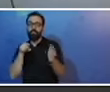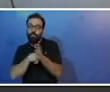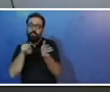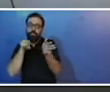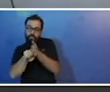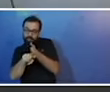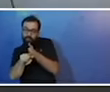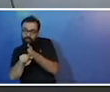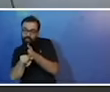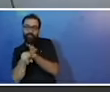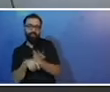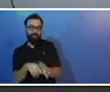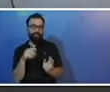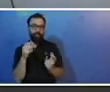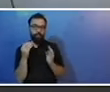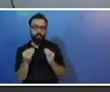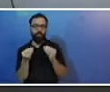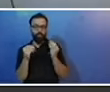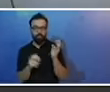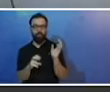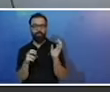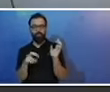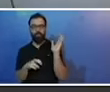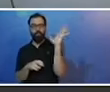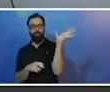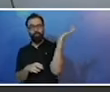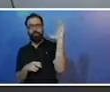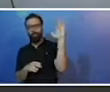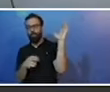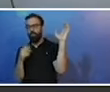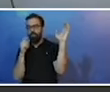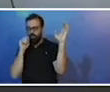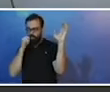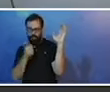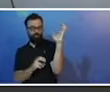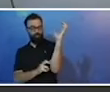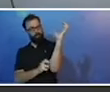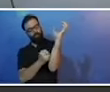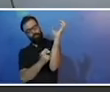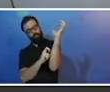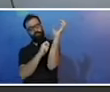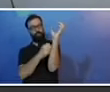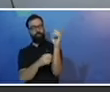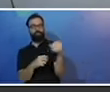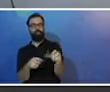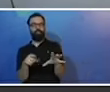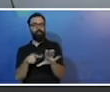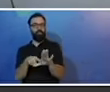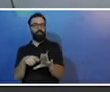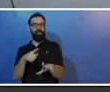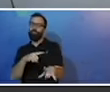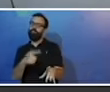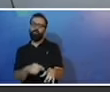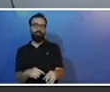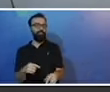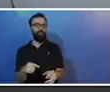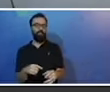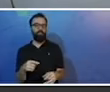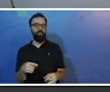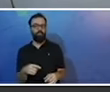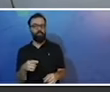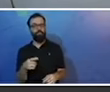quero perguntar como é que as cobras sobem nos pezinhos de limão se as cobras não tem pé se as